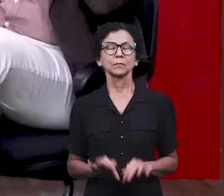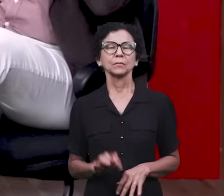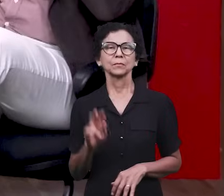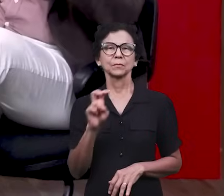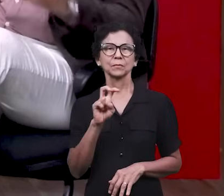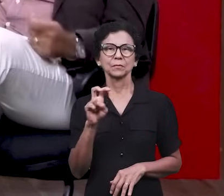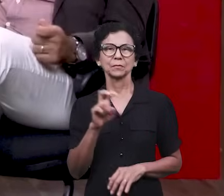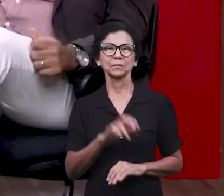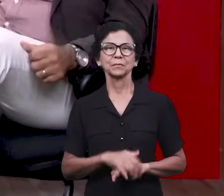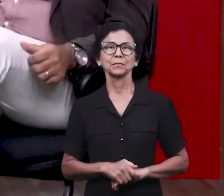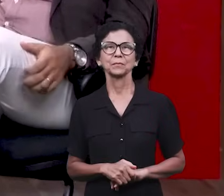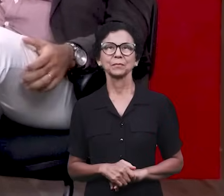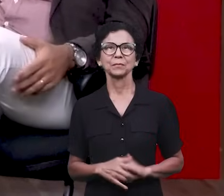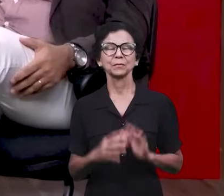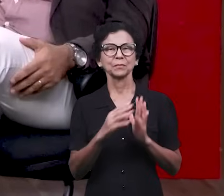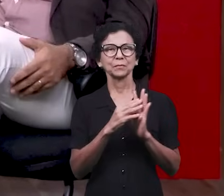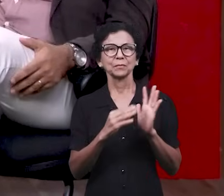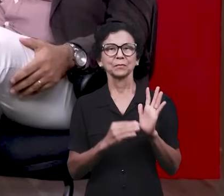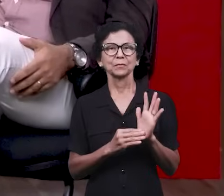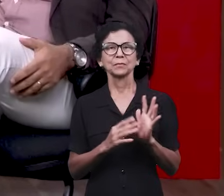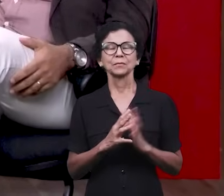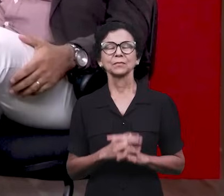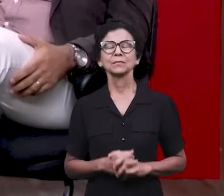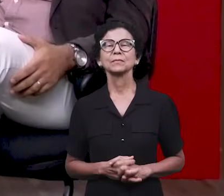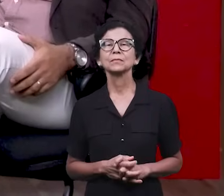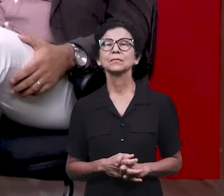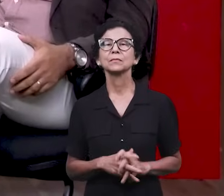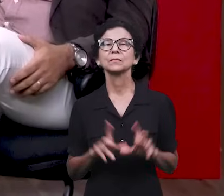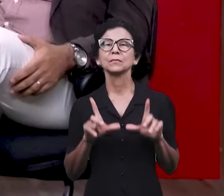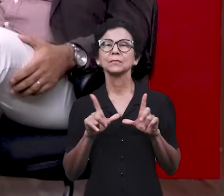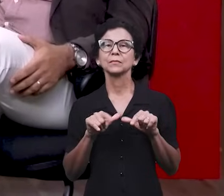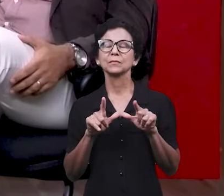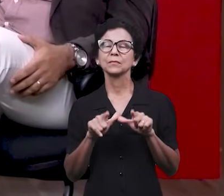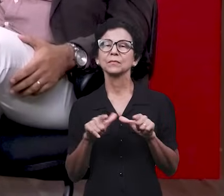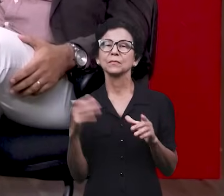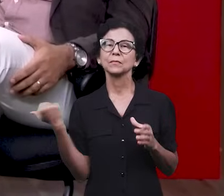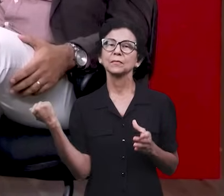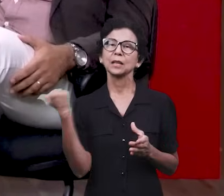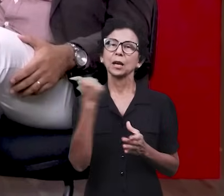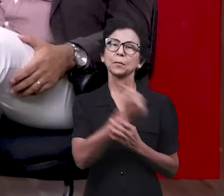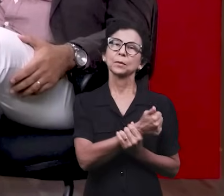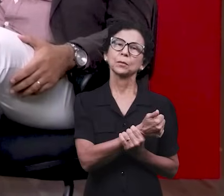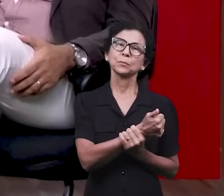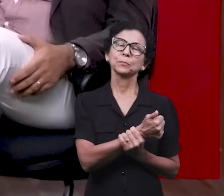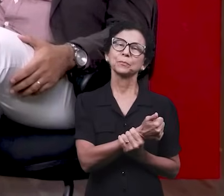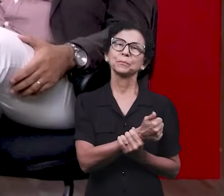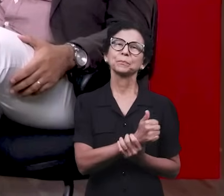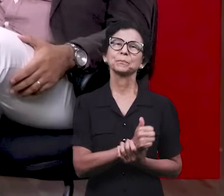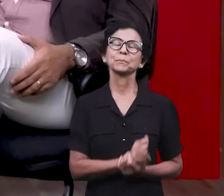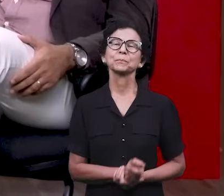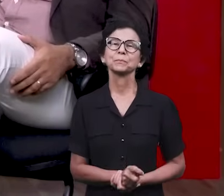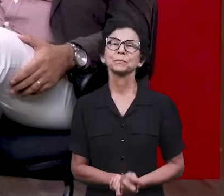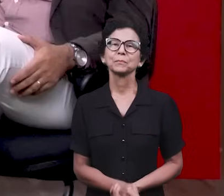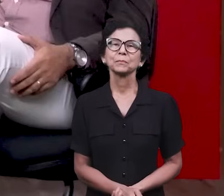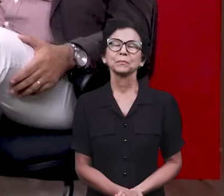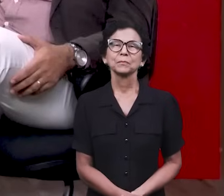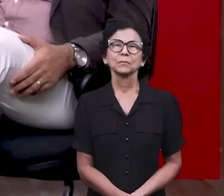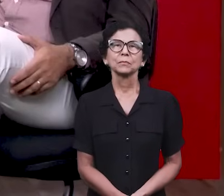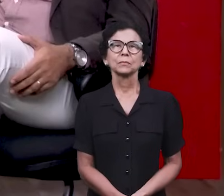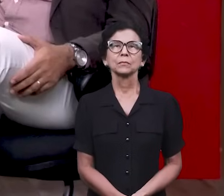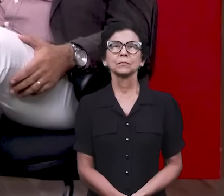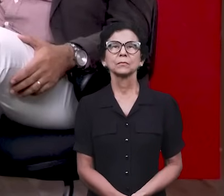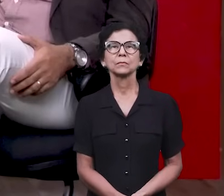da jornada de Abraão e ficou, como foi falado aqui, a gente